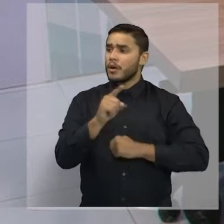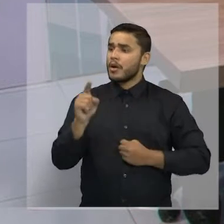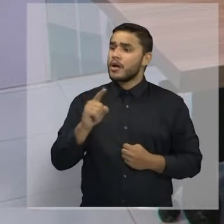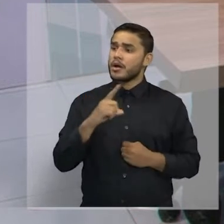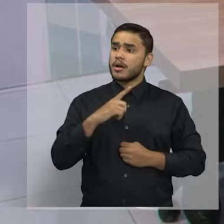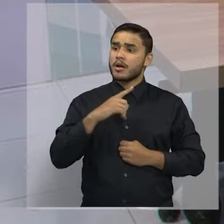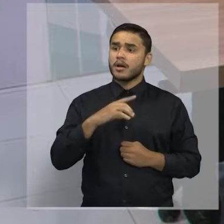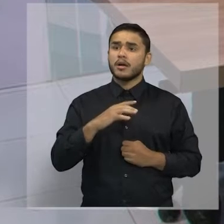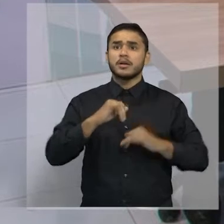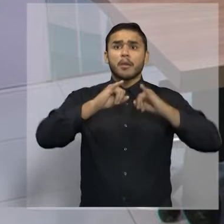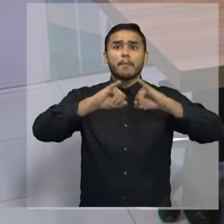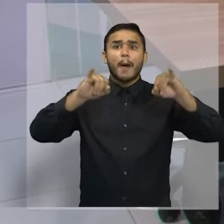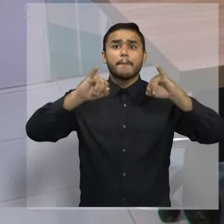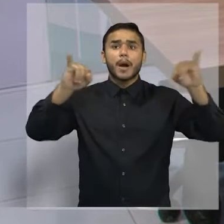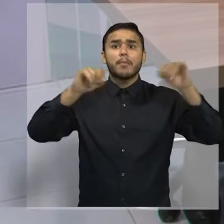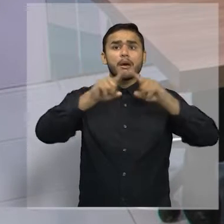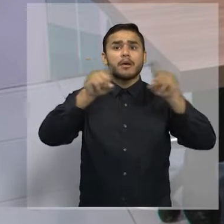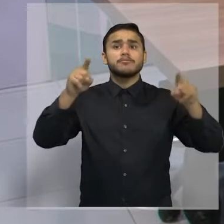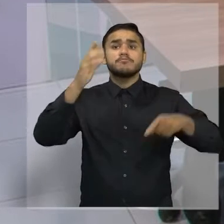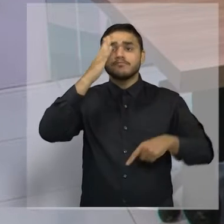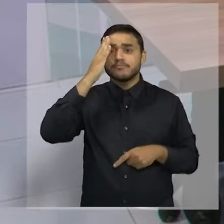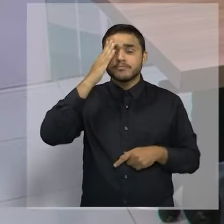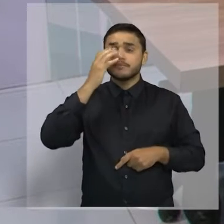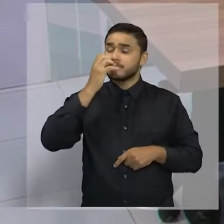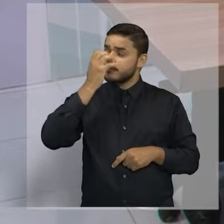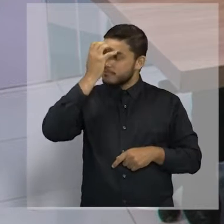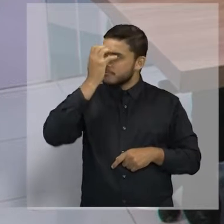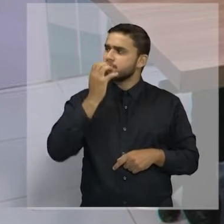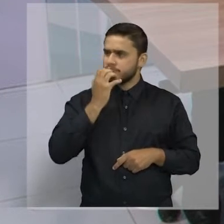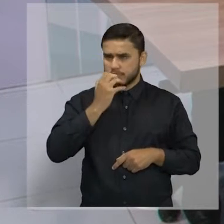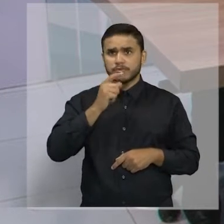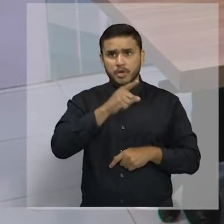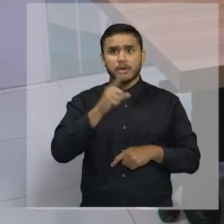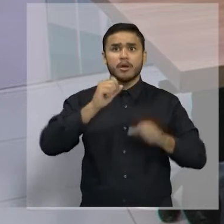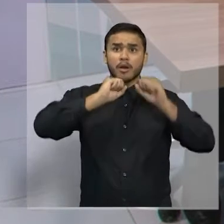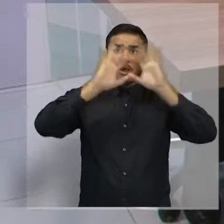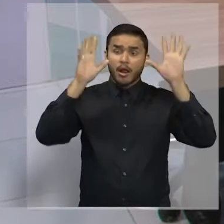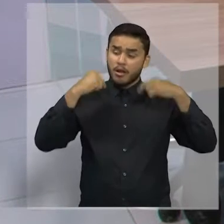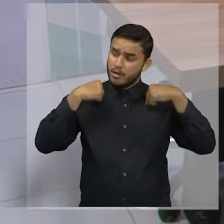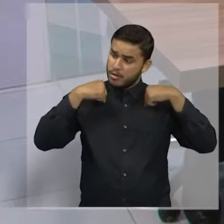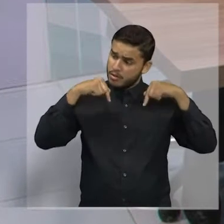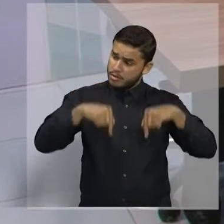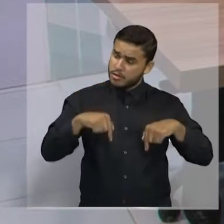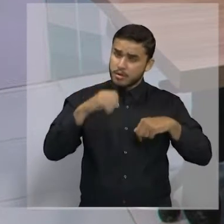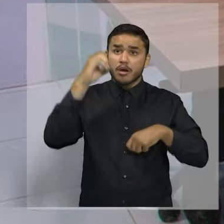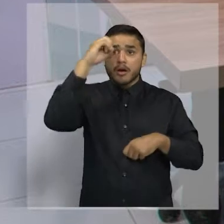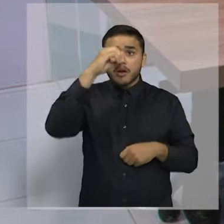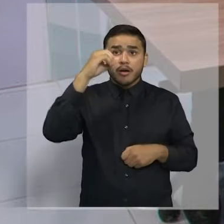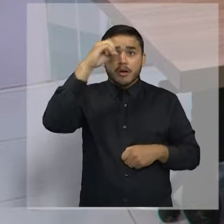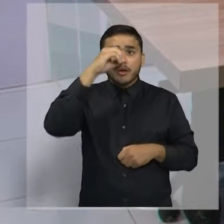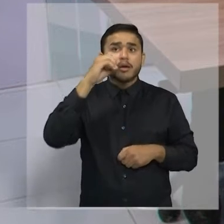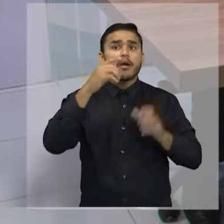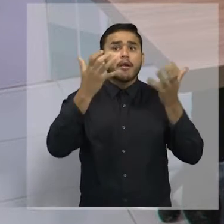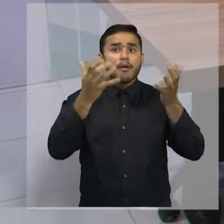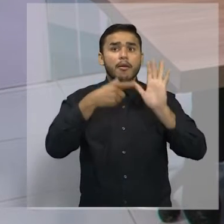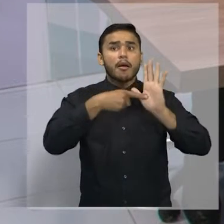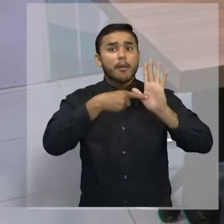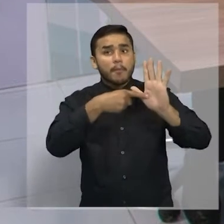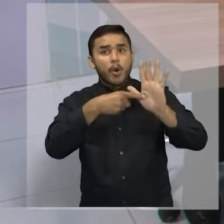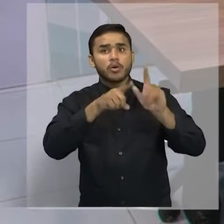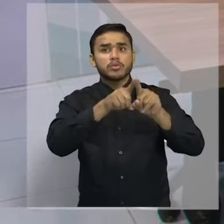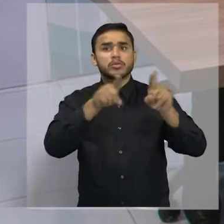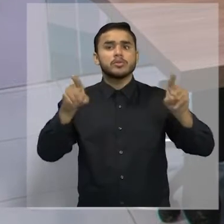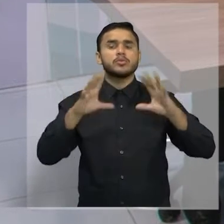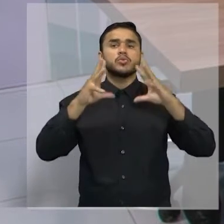na comunicação para as pessoas poderem entender. E o nosso objetivo aqui é exatamente fazer isso, fazer com que as pessoas entendam da melhor forma